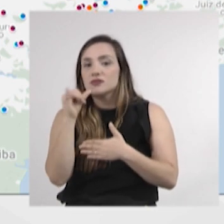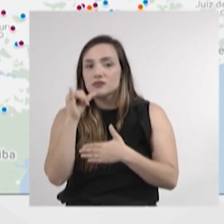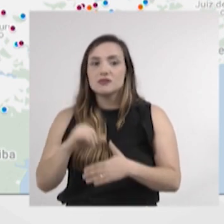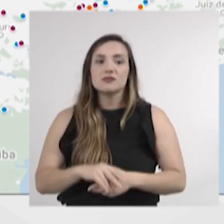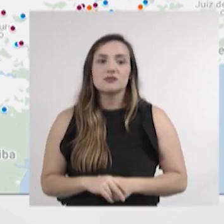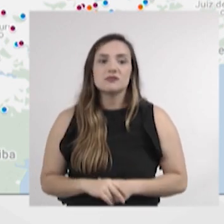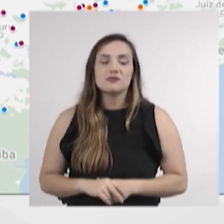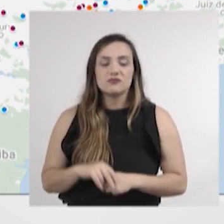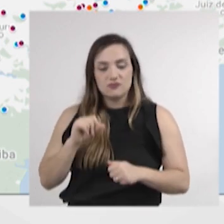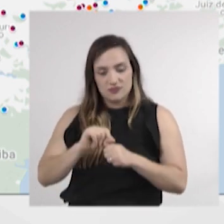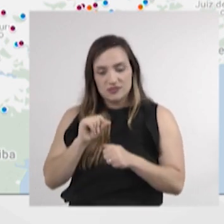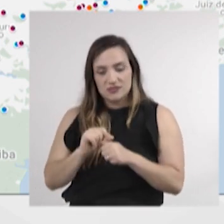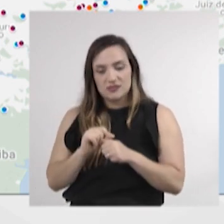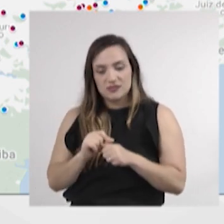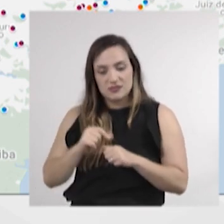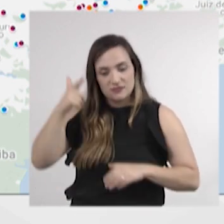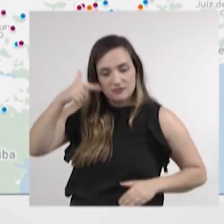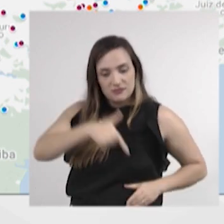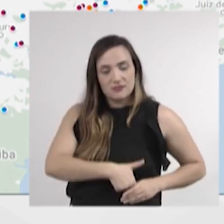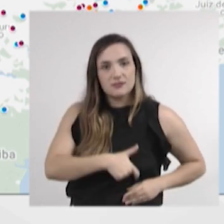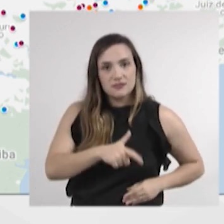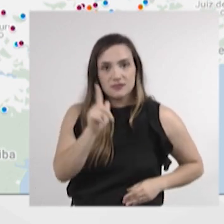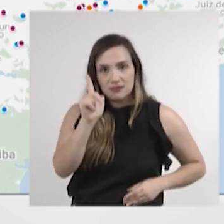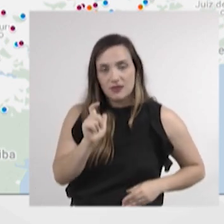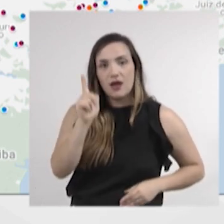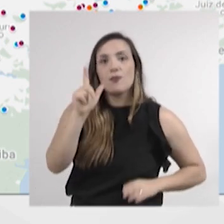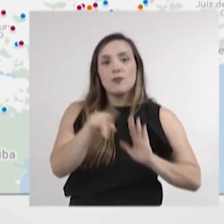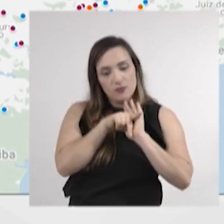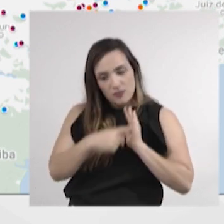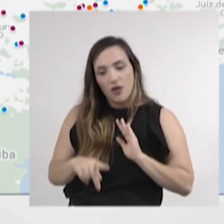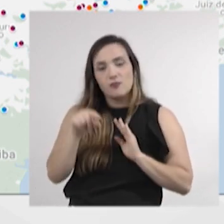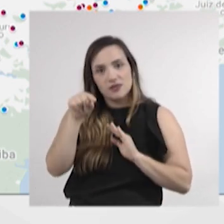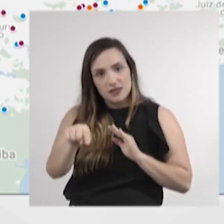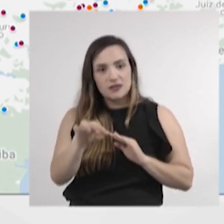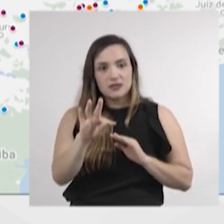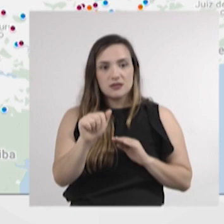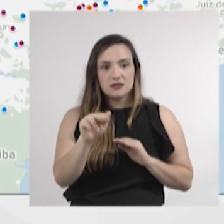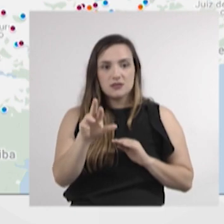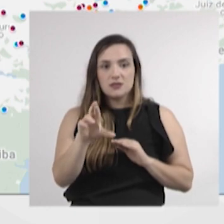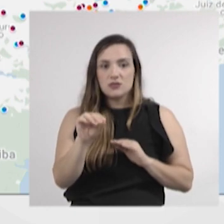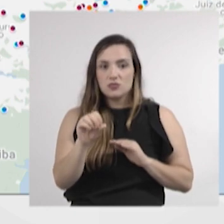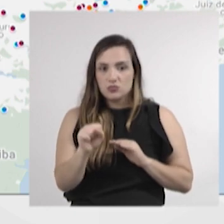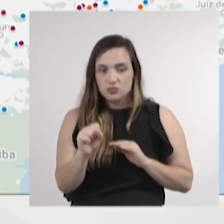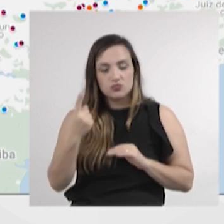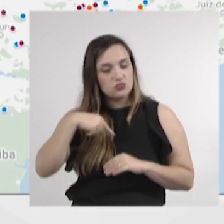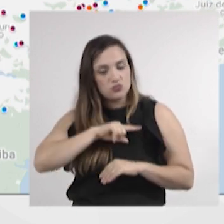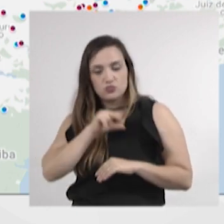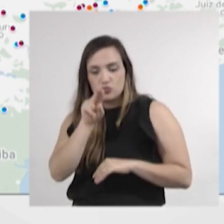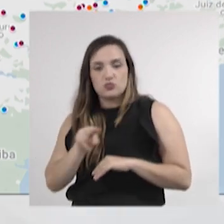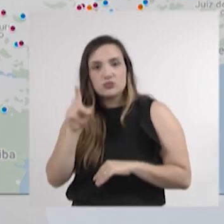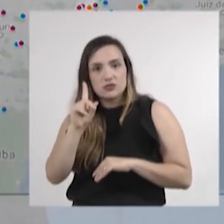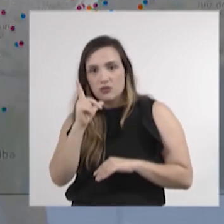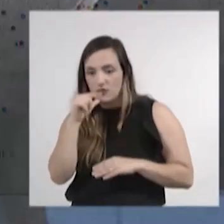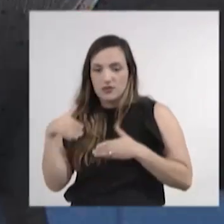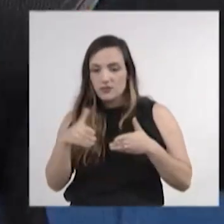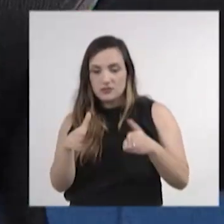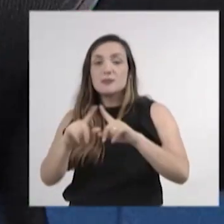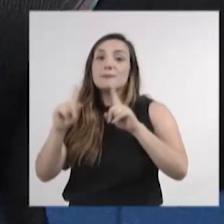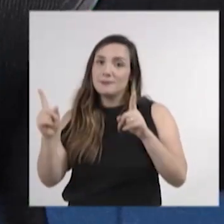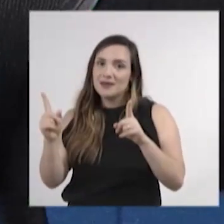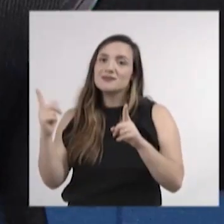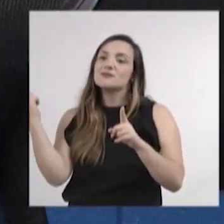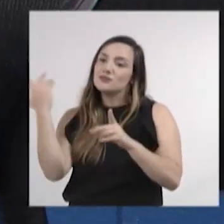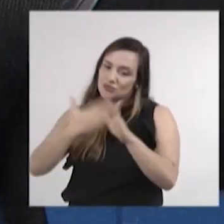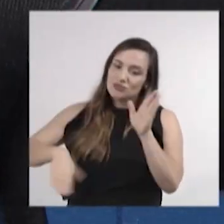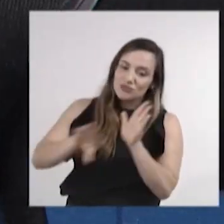geram no processo produtivo deles. Então, é deles mesmo. Então, não está no sistema interligado. A gente não usa a energia deles, mas também está na nossa área